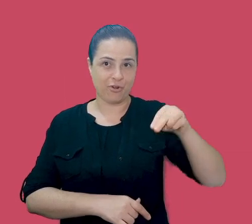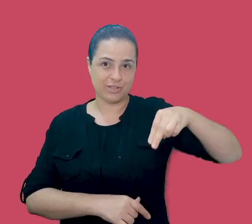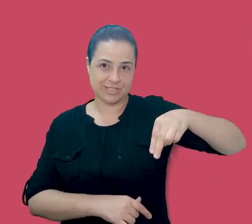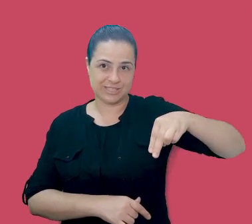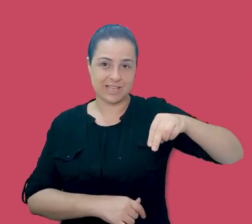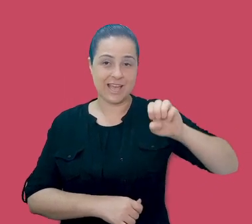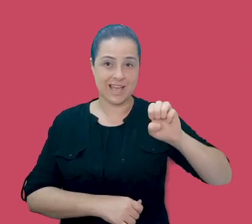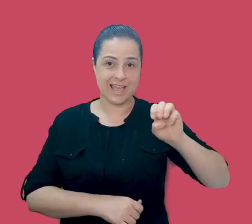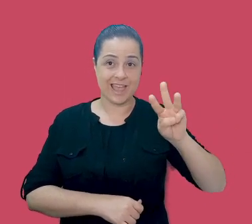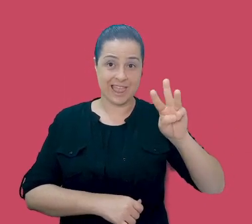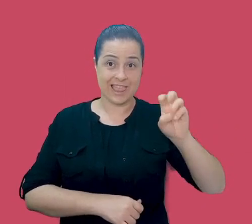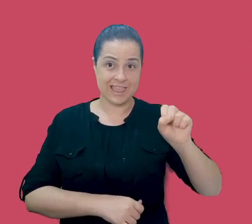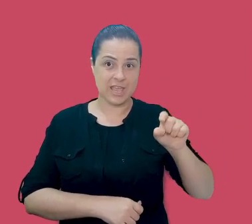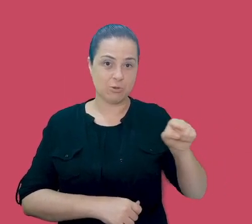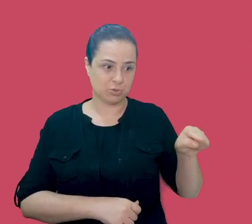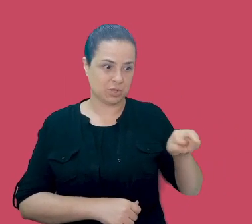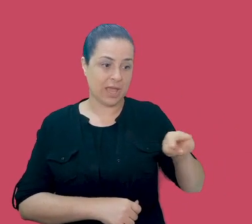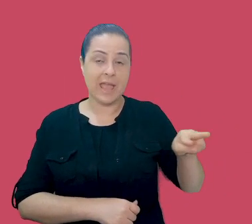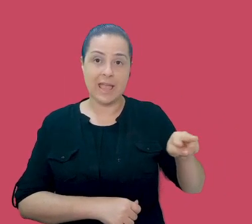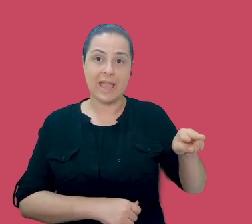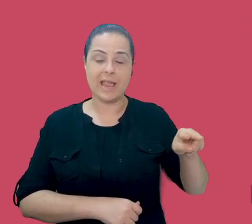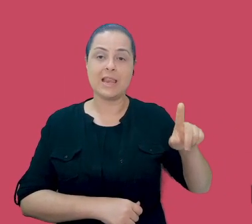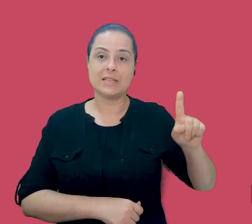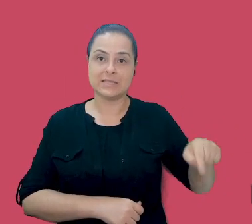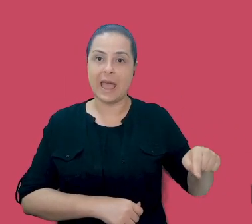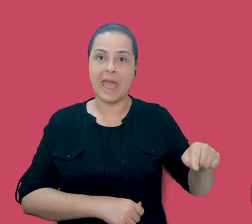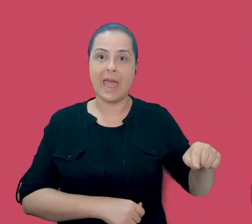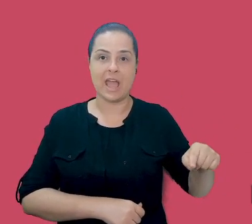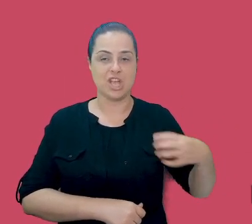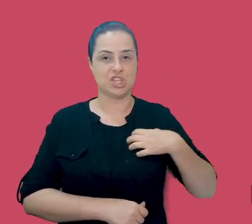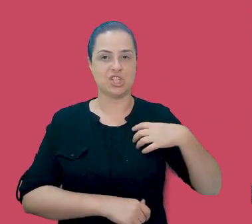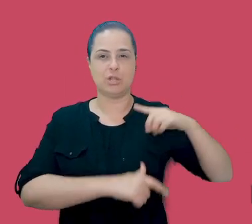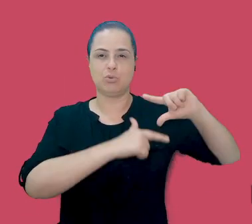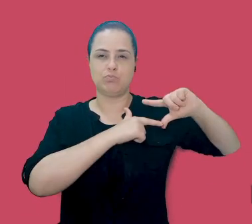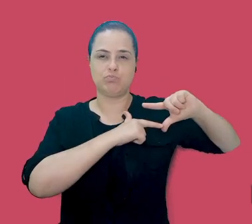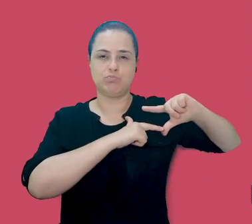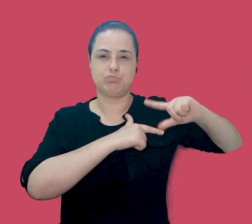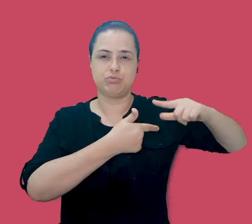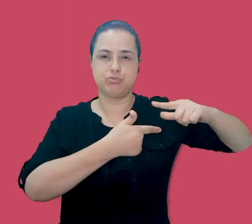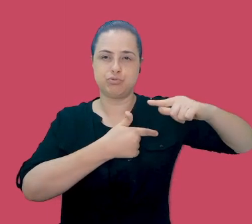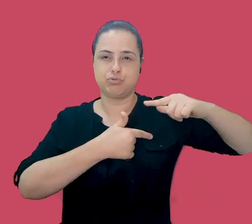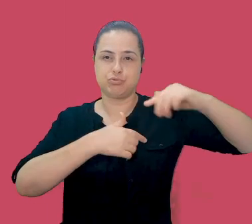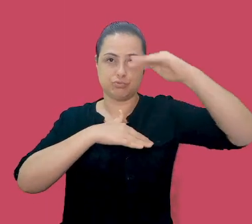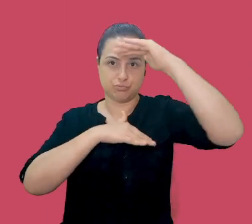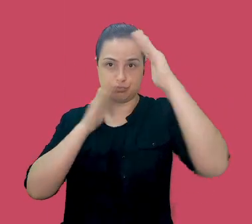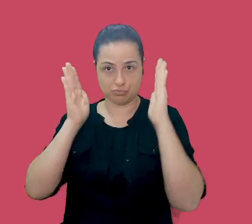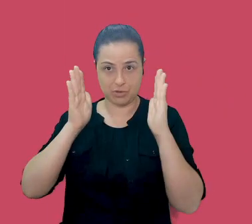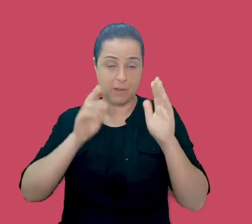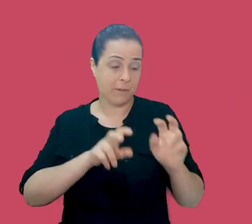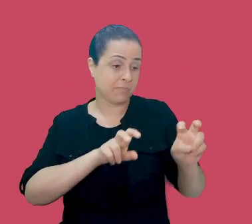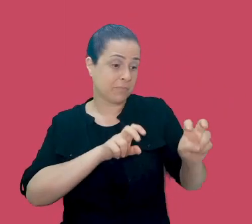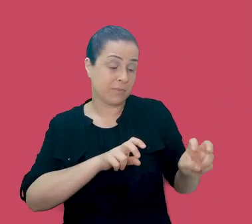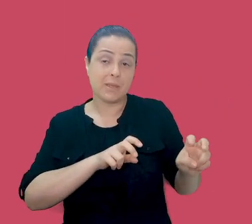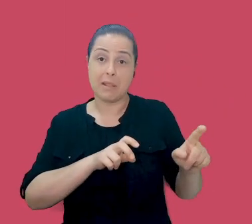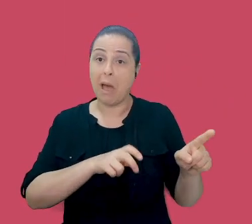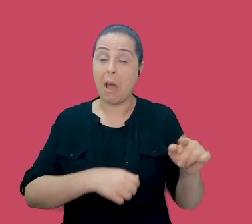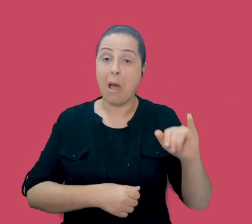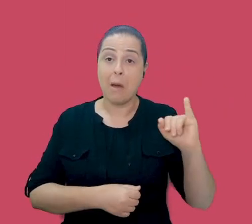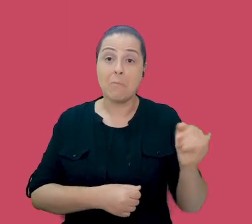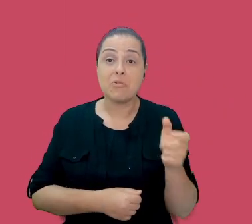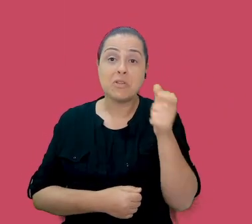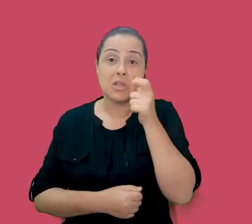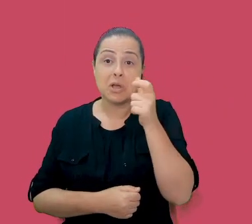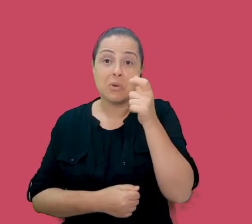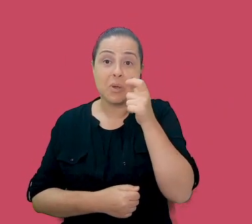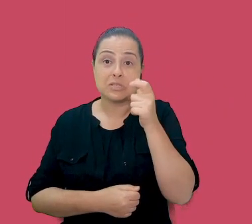área mais conservadora, né? A área bem conservadora, bem conservadora. Tava ali, ó, curtindo o Super Bowl. E